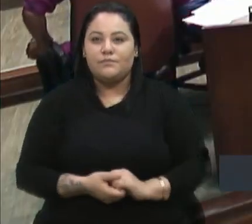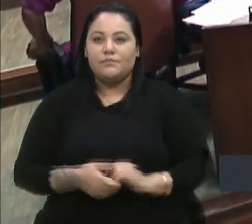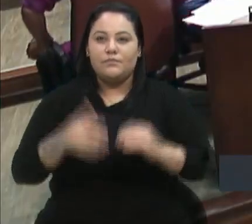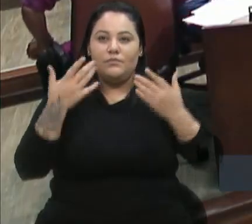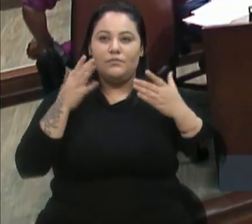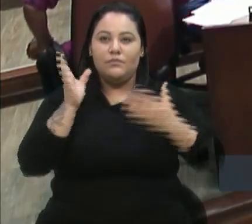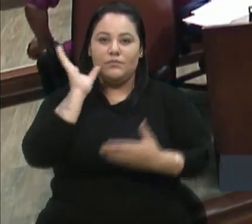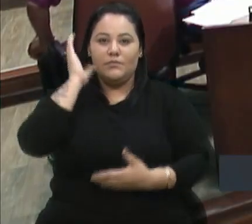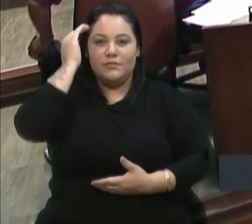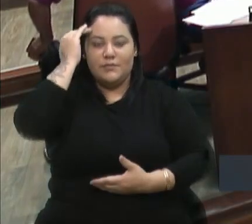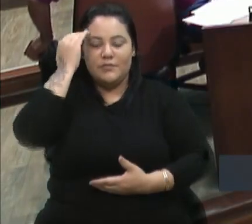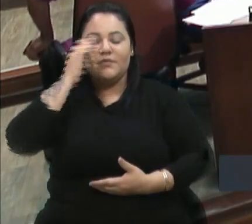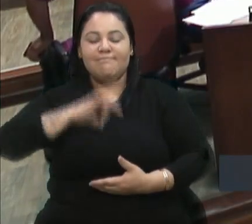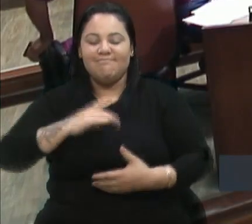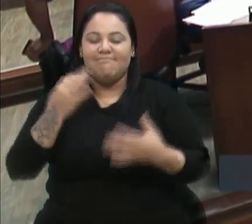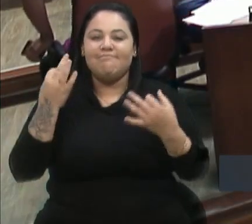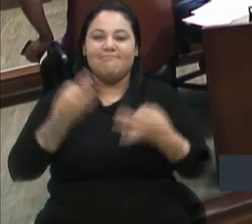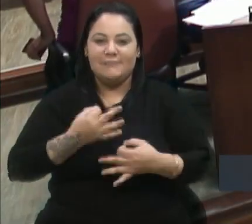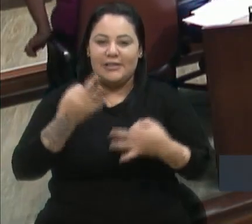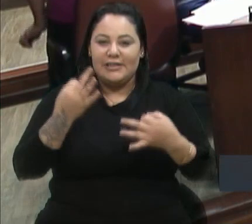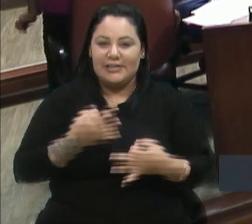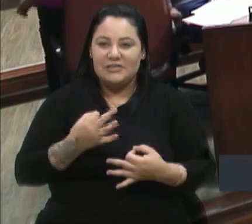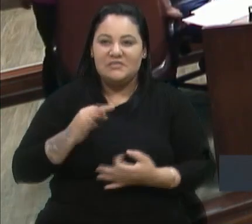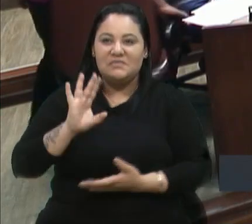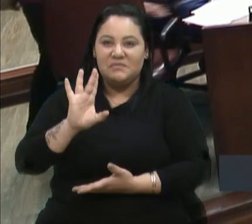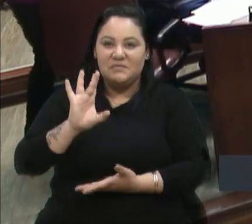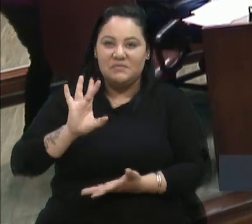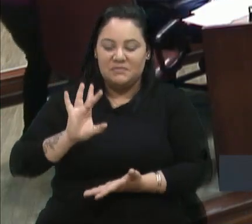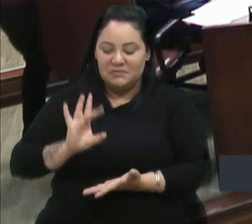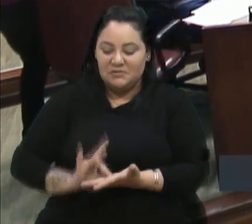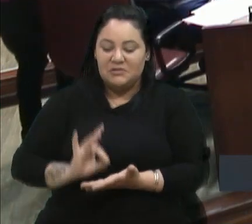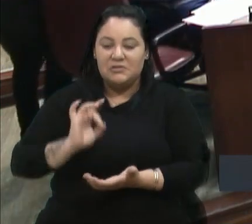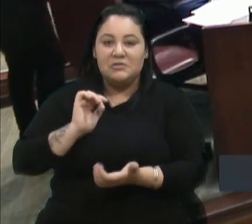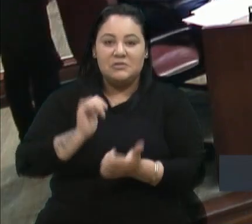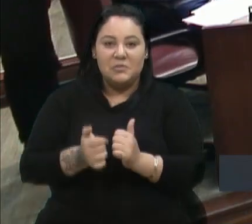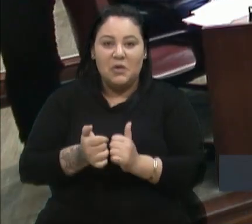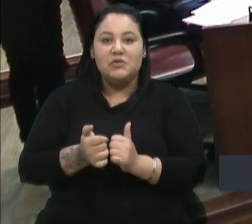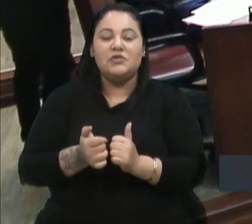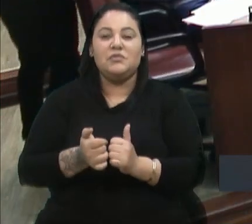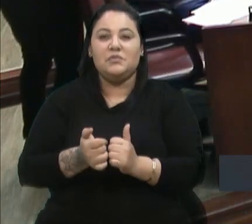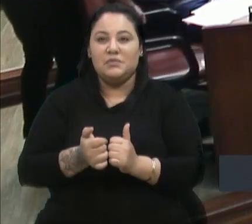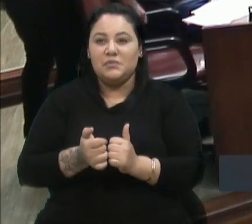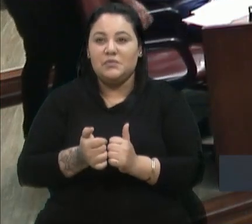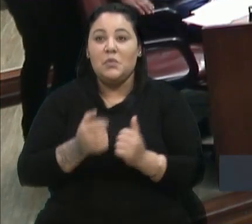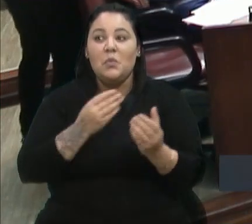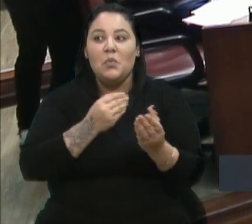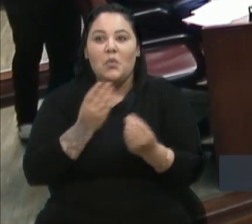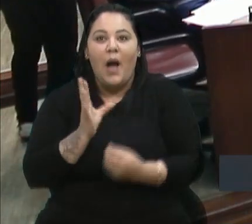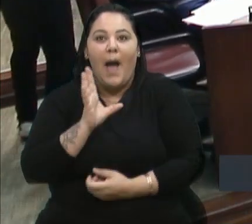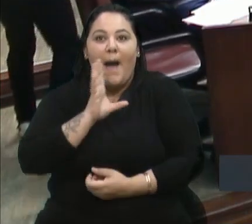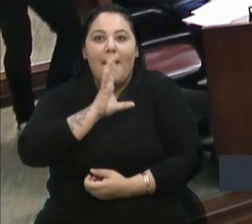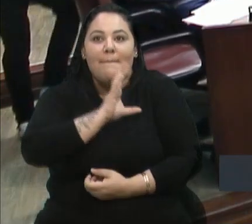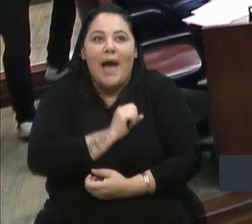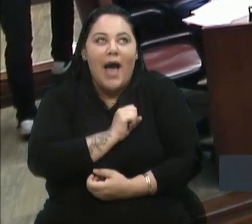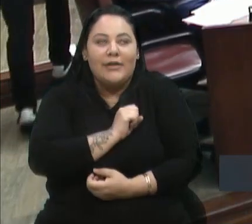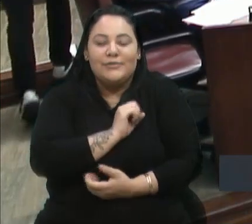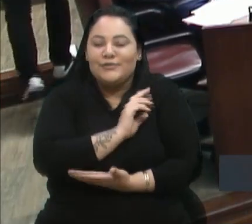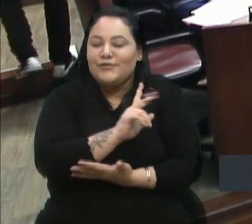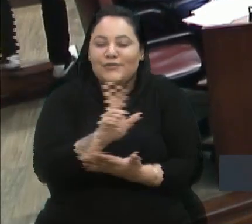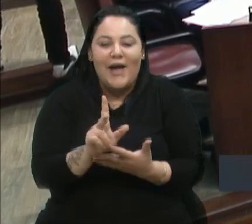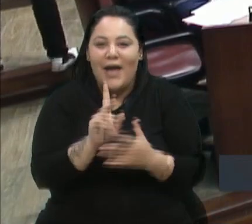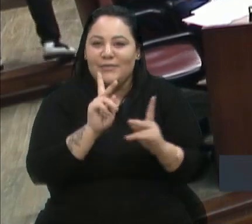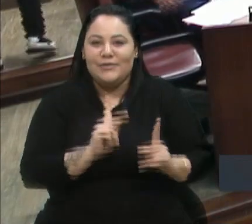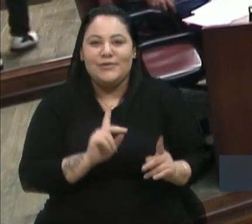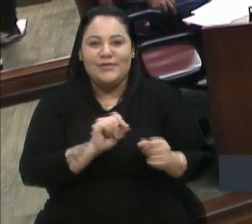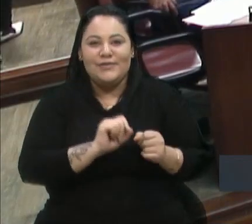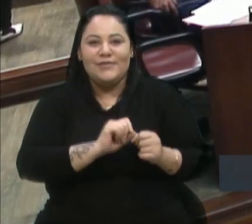Felipe. É, sem dúvida, uma consolidação de um esporte, né, que é tão adorado por tantas pessoas e faz tão bem para a